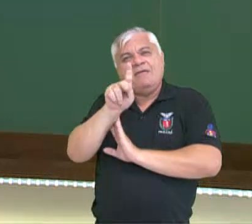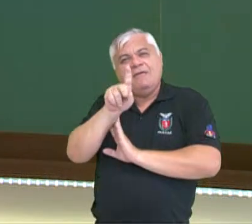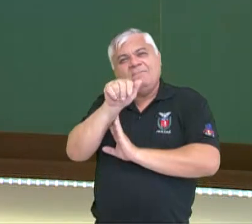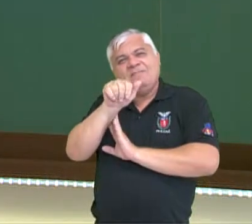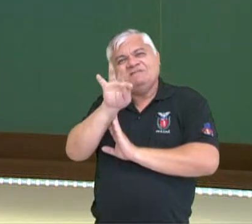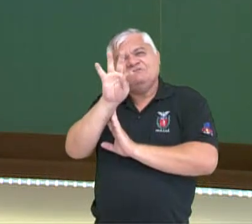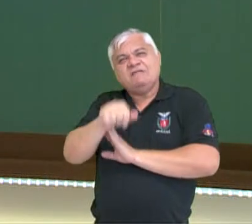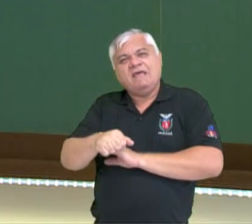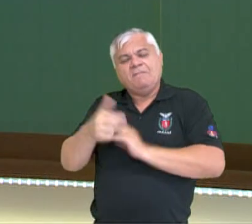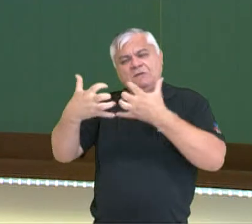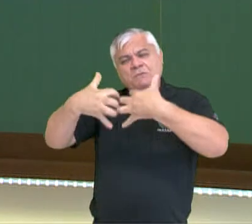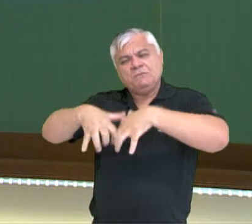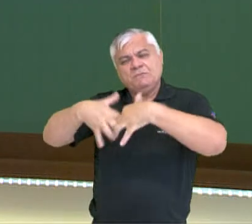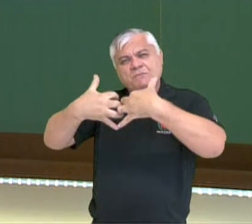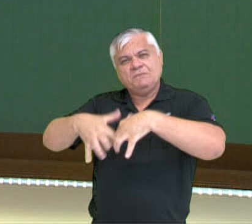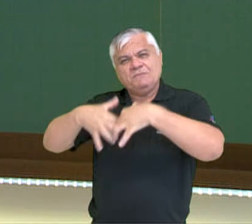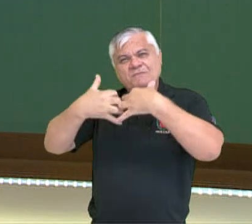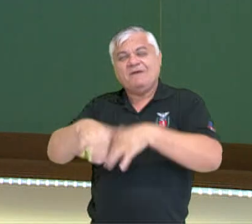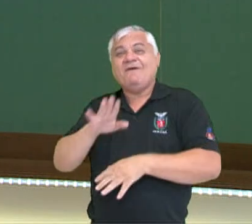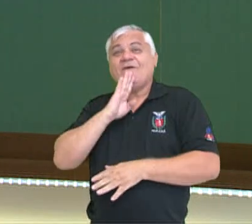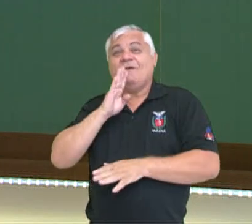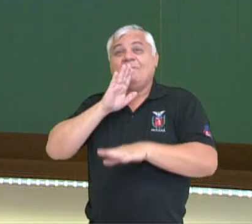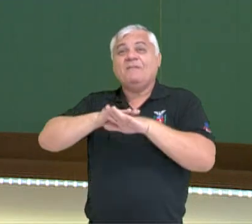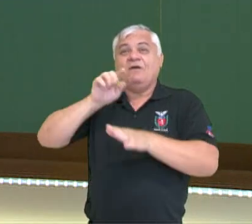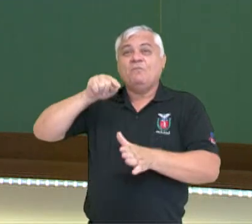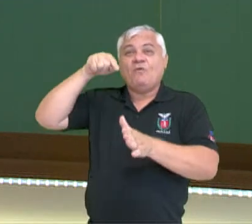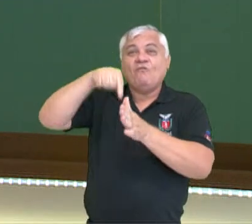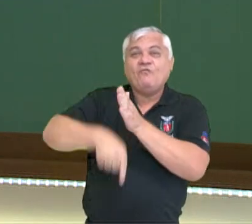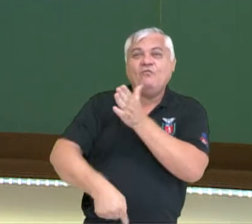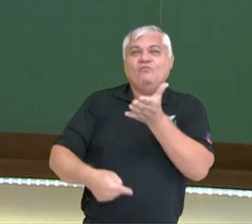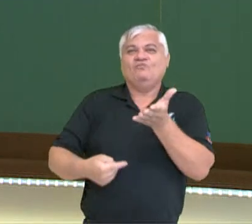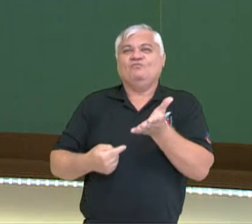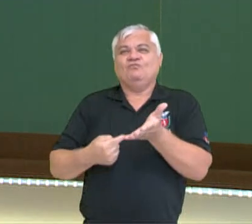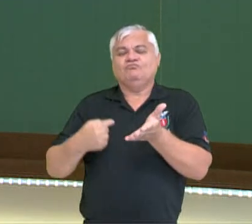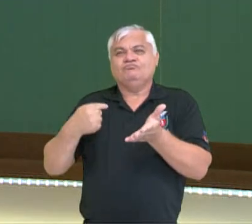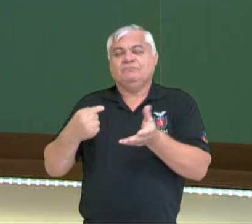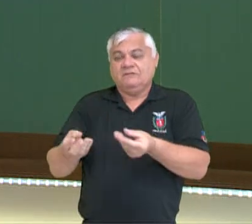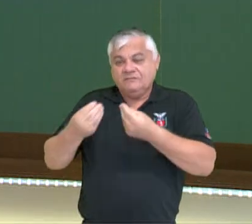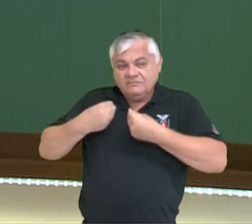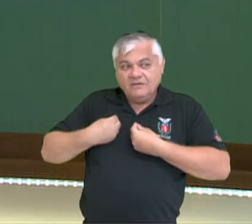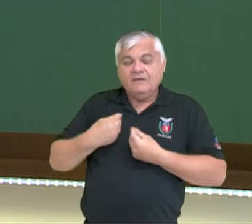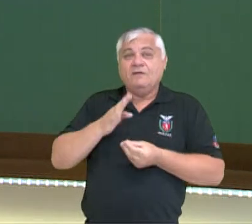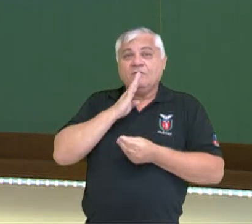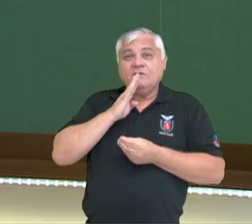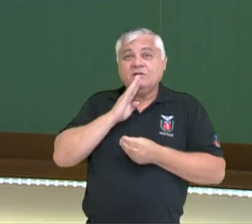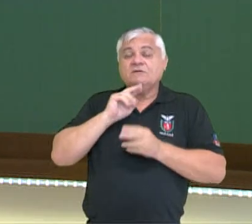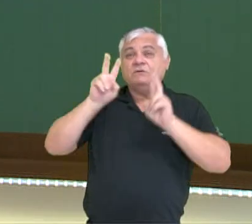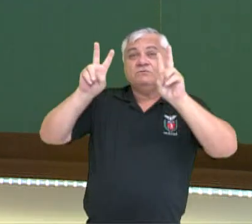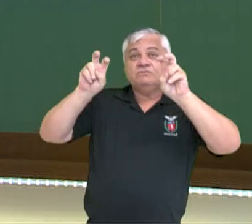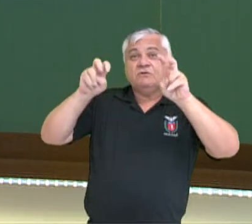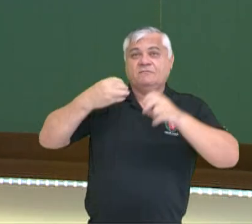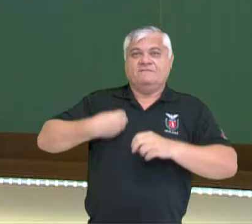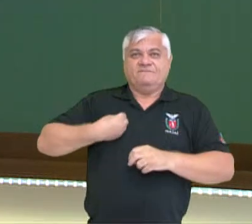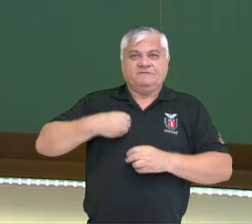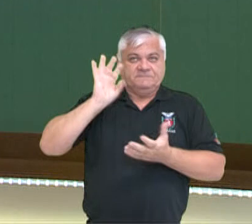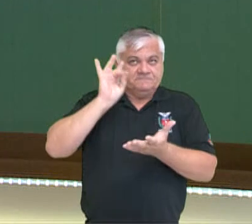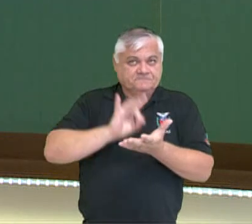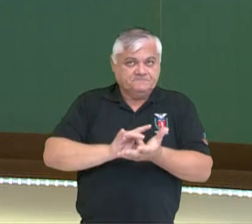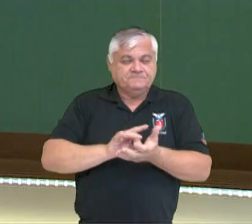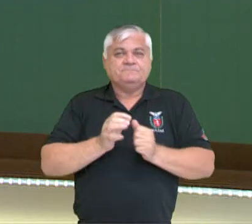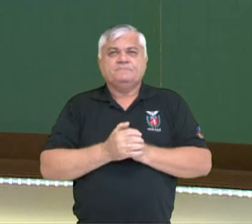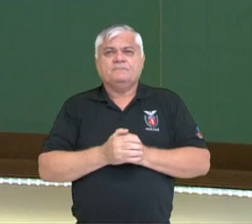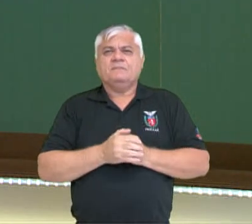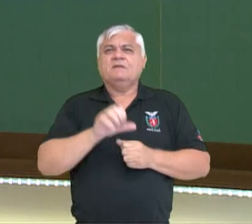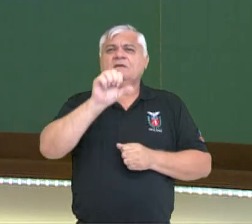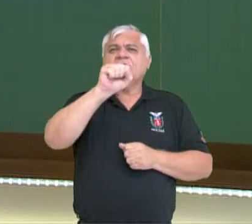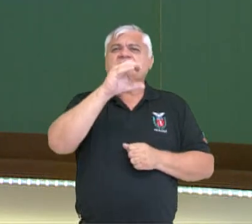conhecimento racional, um conhecimento mais satisfatório aí sobre a realidade. No século